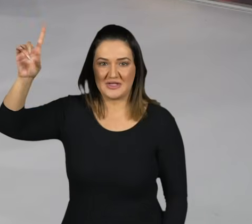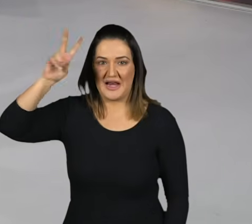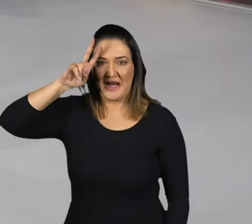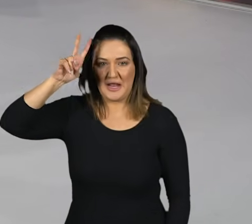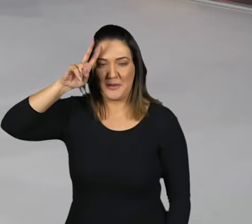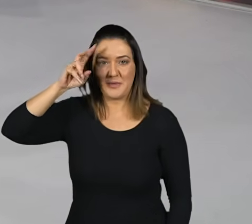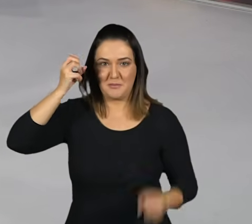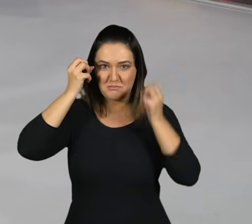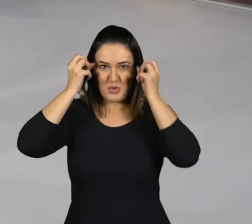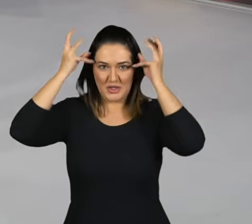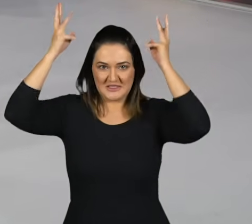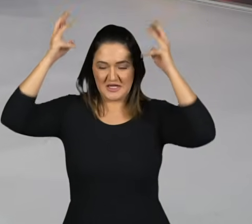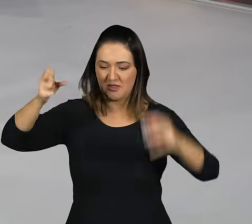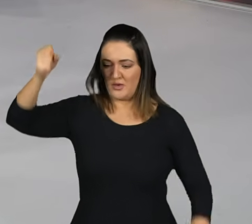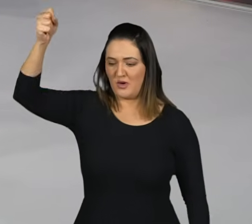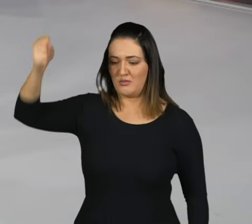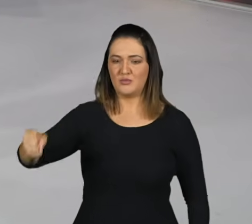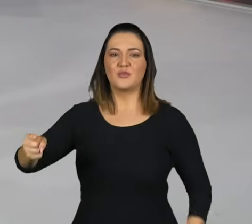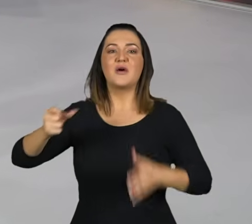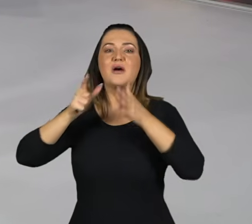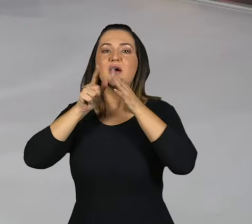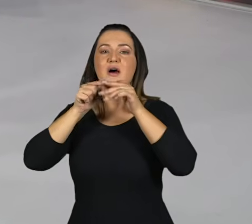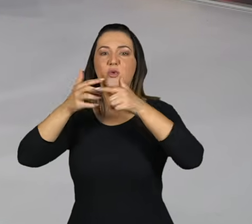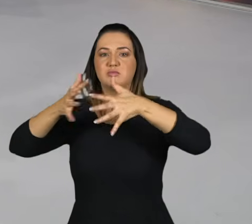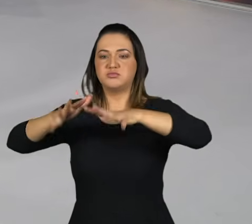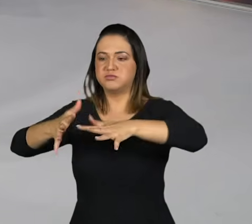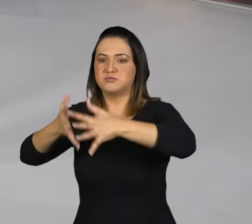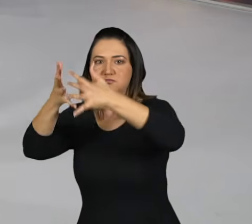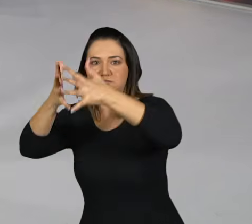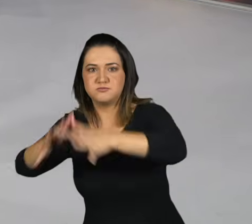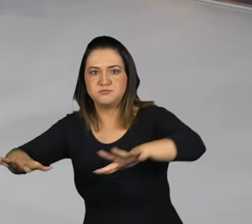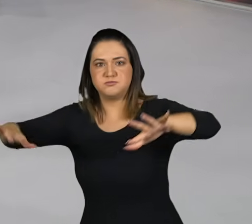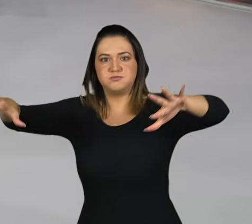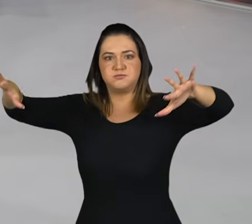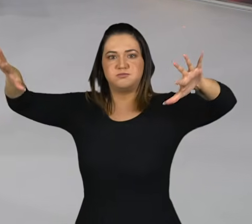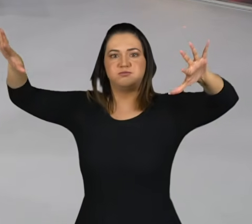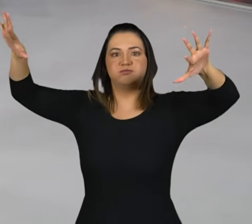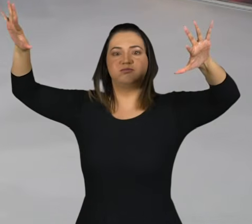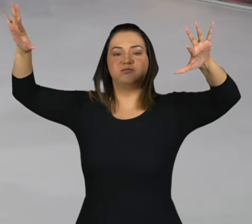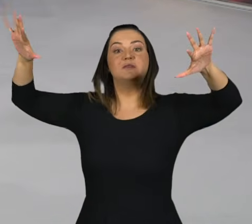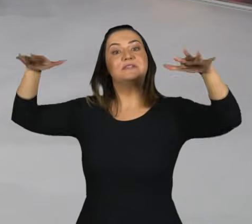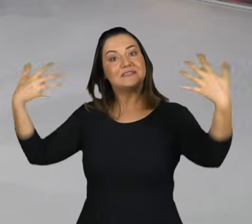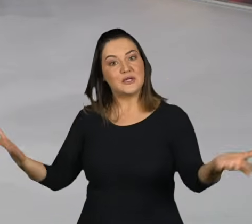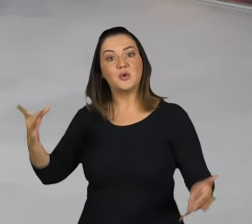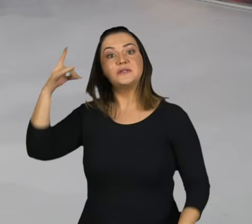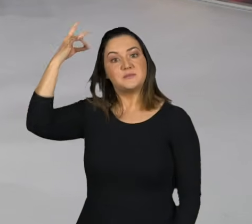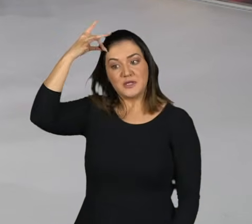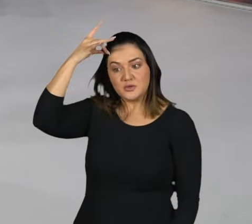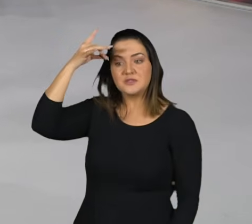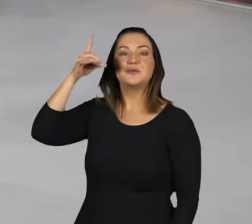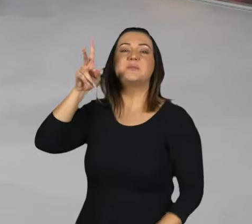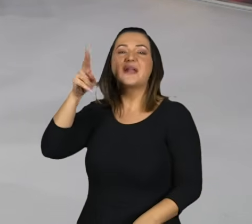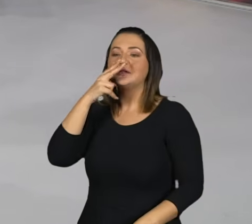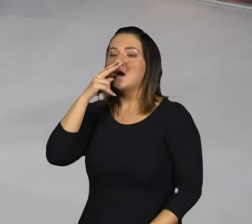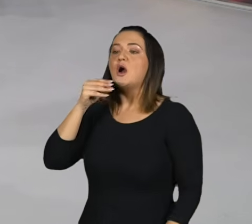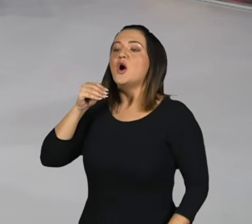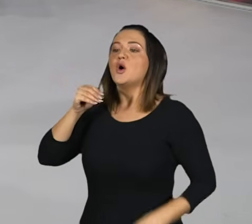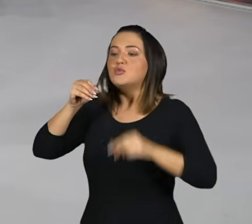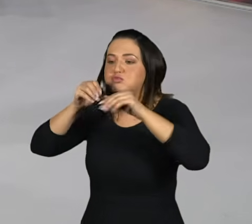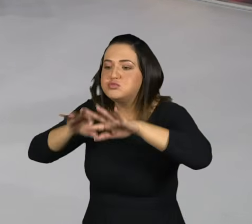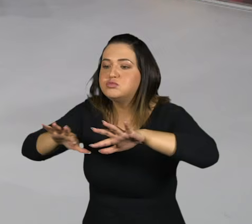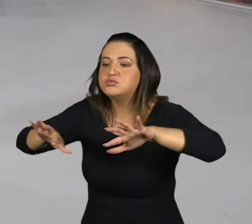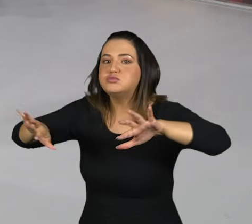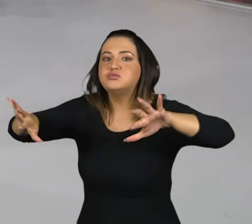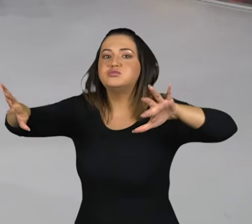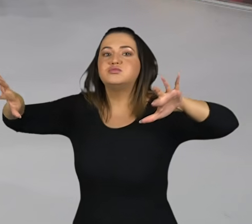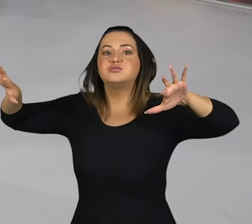ali foi o sopro, né? Ali foi a ação do Espírito Santo também. Aliás, eu tive um professor de teologia que ele dizia o